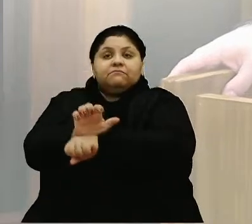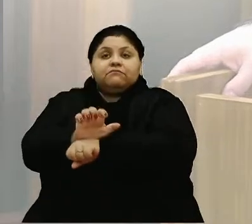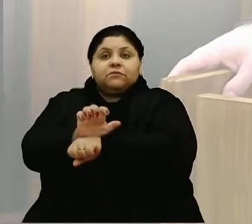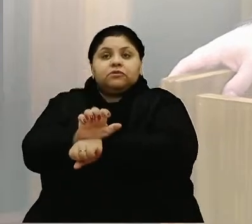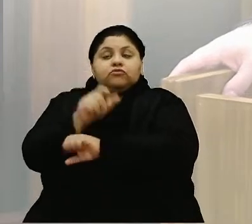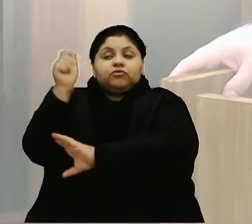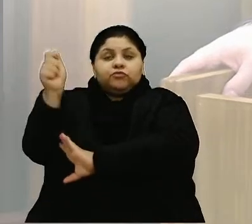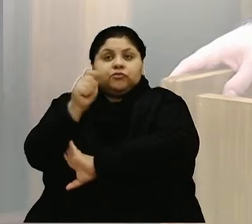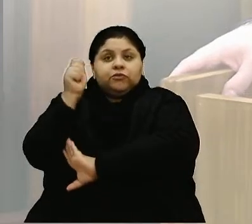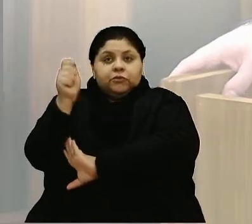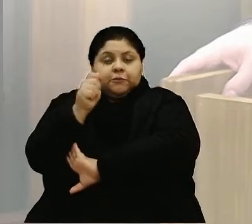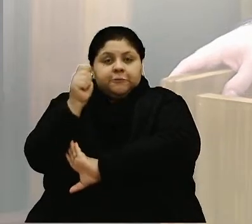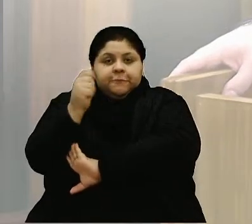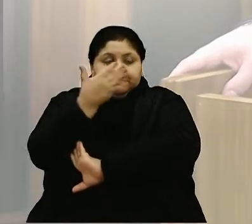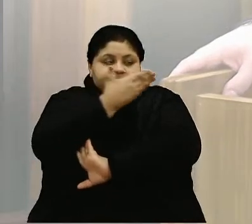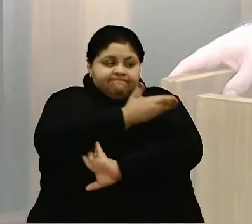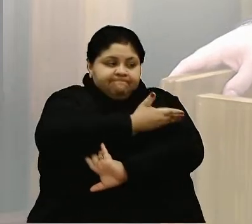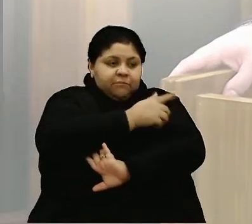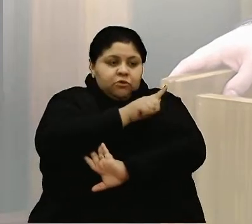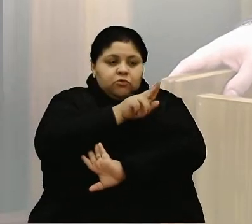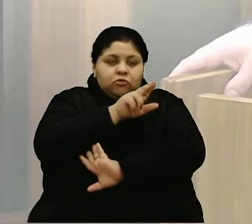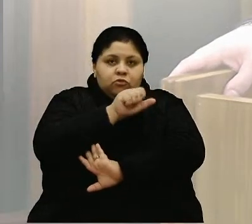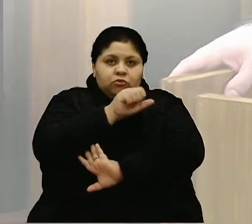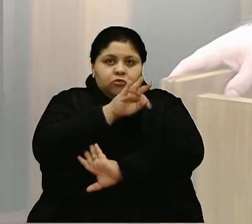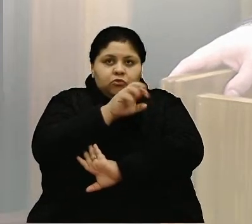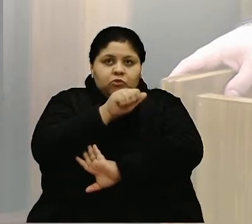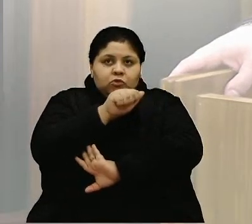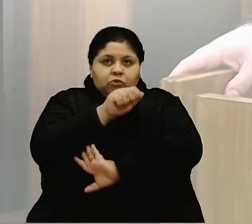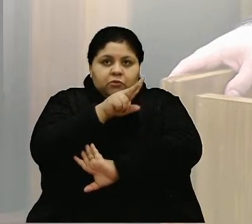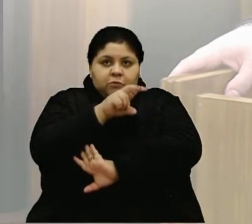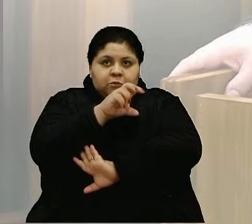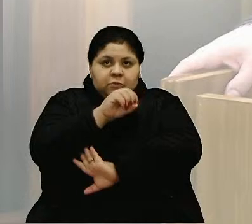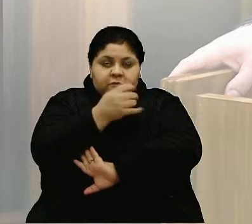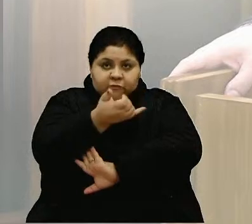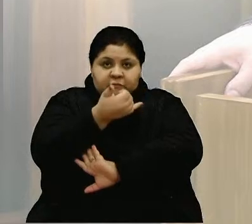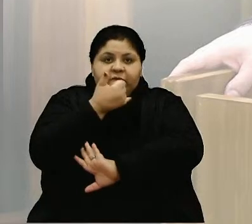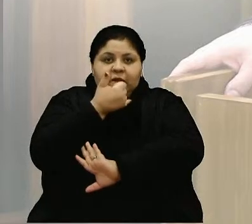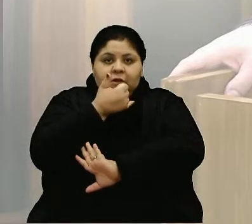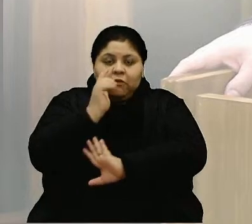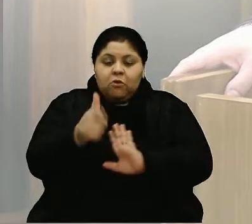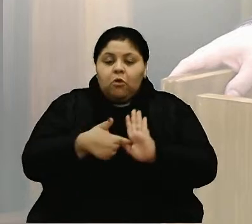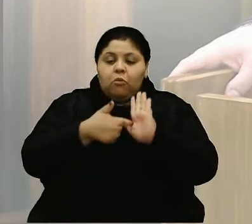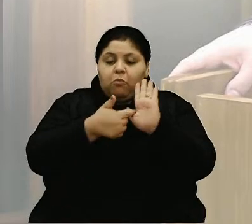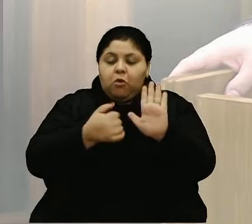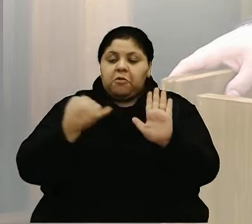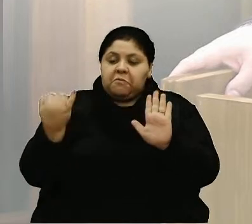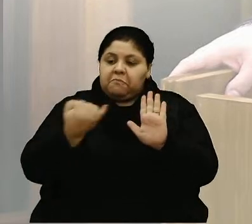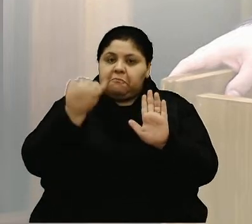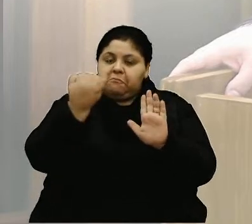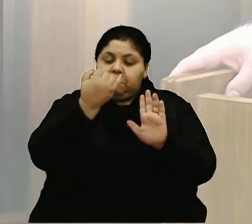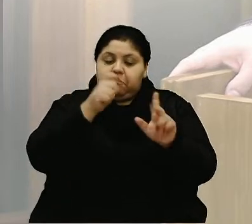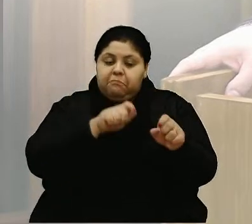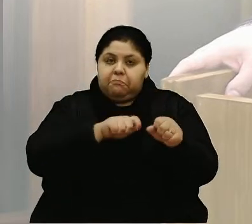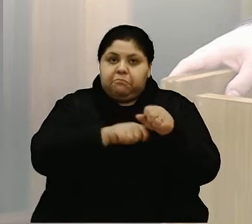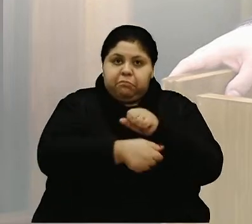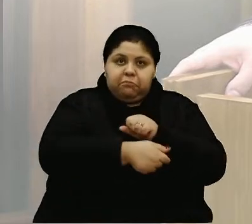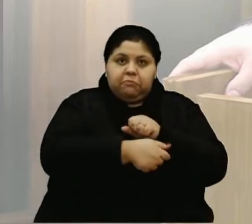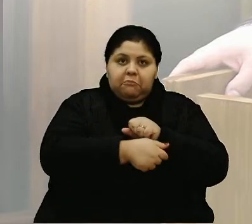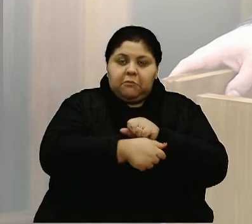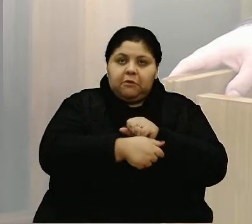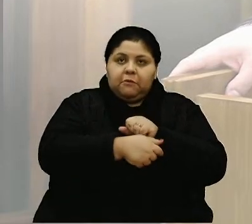Grande do Sul, o Gustavo estava me falando aqui, então demonstra a importância e o investimento que a